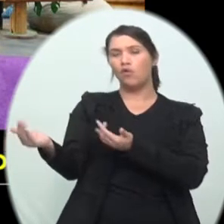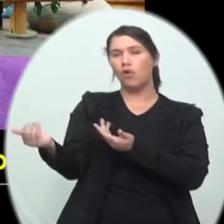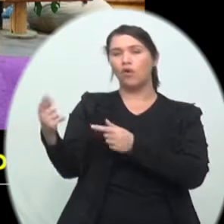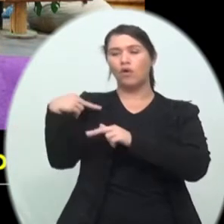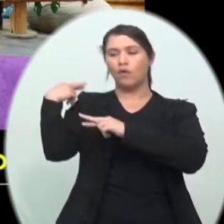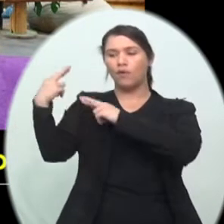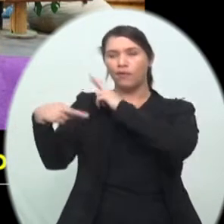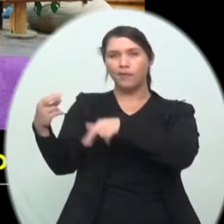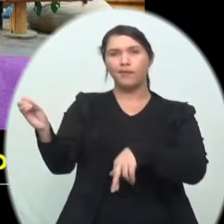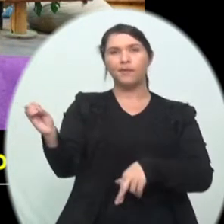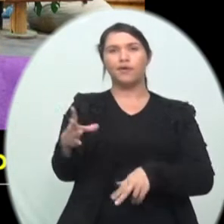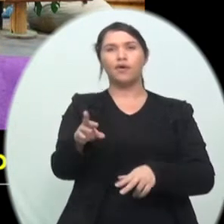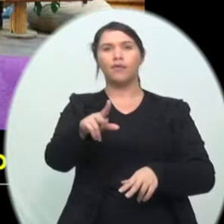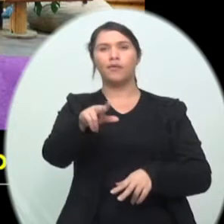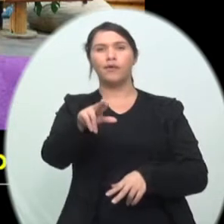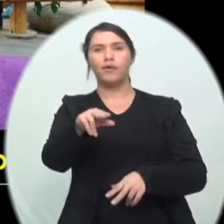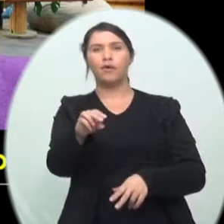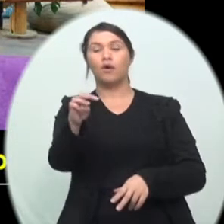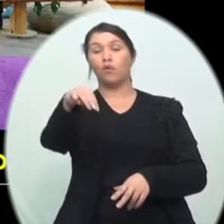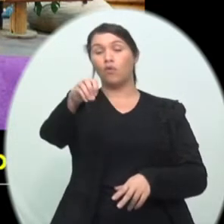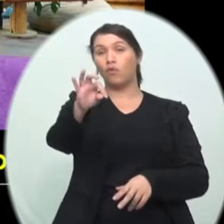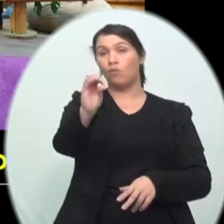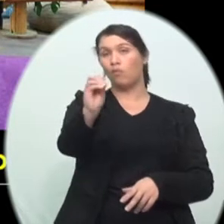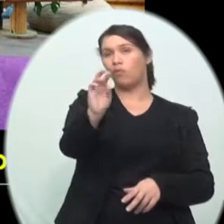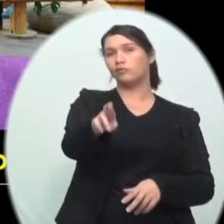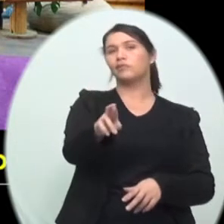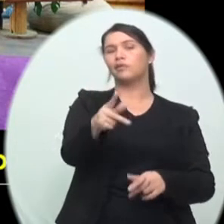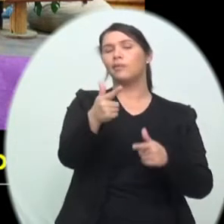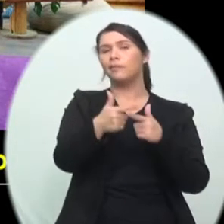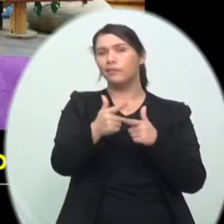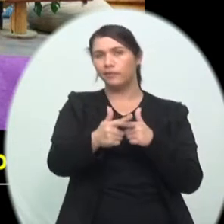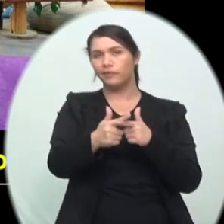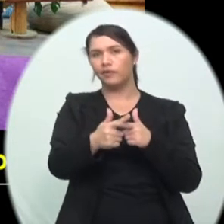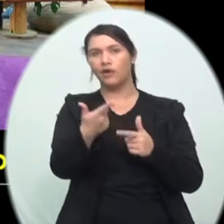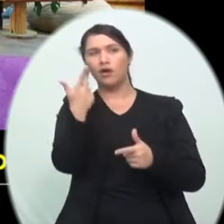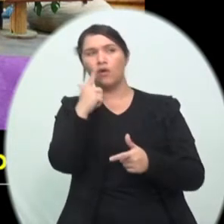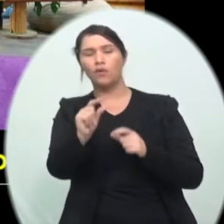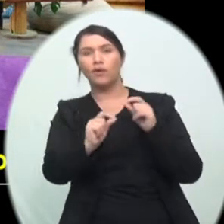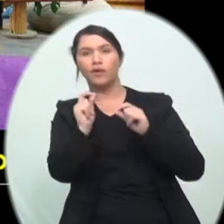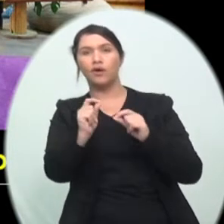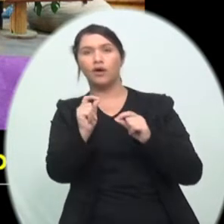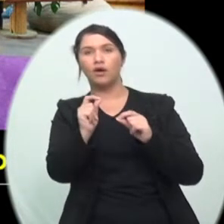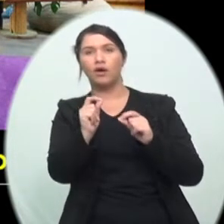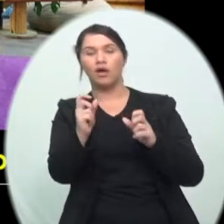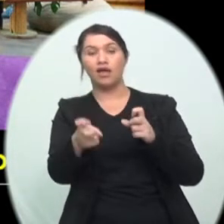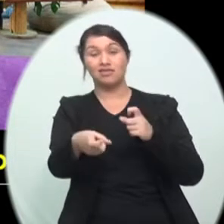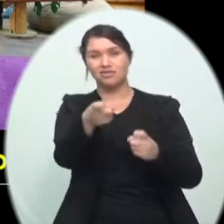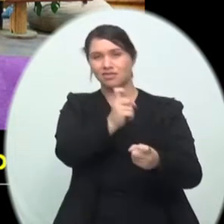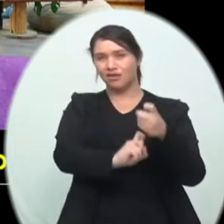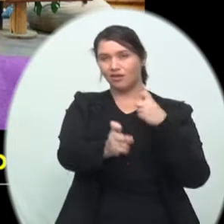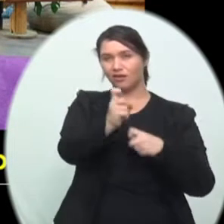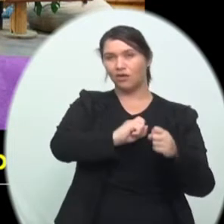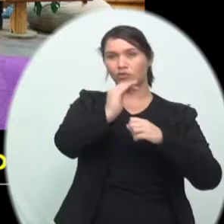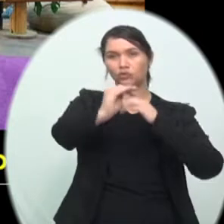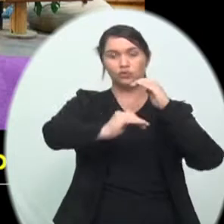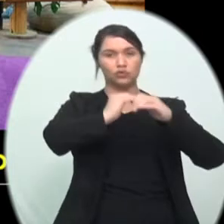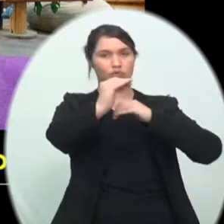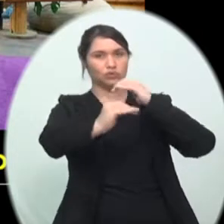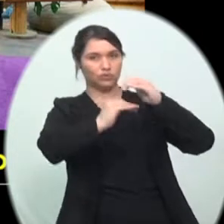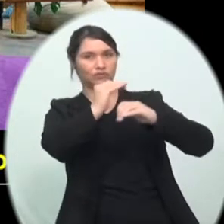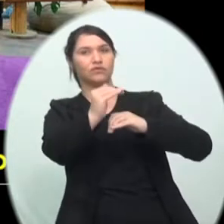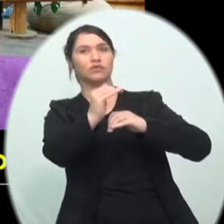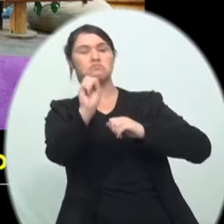motor, ou seja, ela mesmo consegue desenvolver negócios, consegue produzir bens